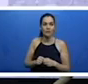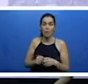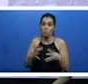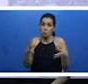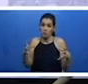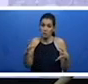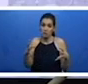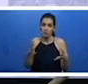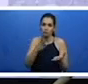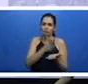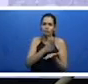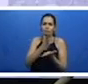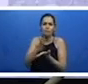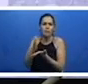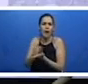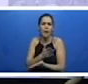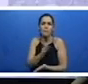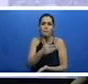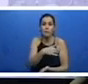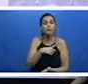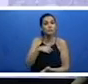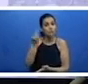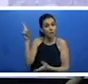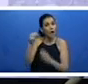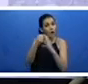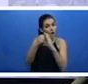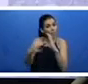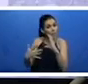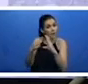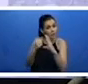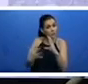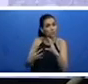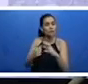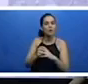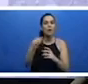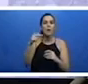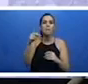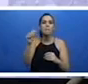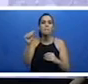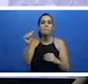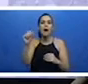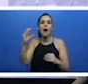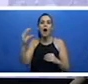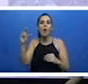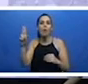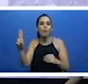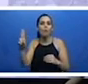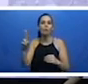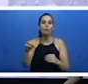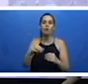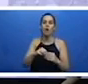dos peixes que nós temos na natureza tem essa característica. Pacu, pirarucu, piramboia.